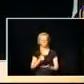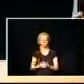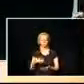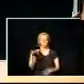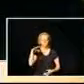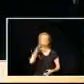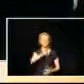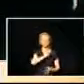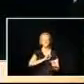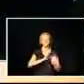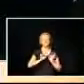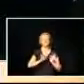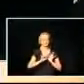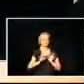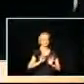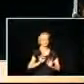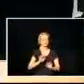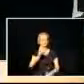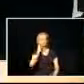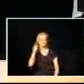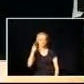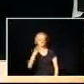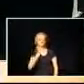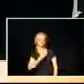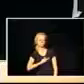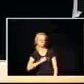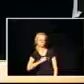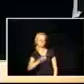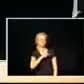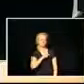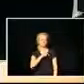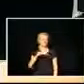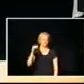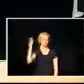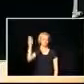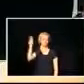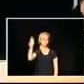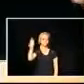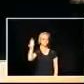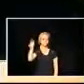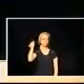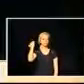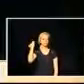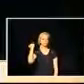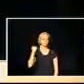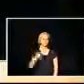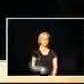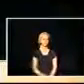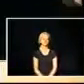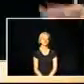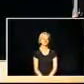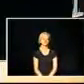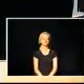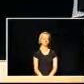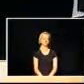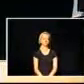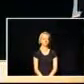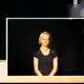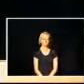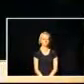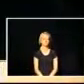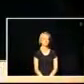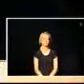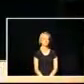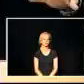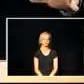falou para mim na semana passada, quando o projeto chegou: Doguinha, precisamos resolver esse negócio aí rápido, senão semana que vem nós vamos ter problema,